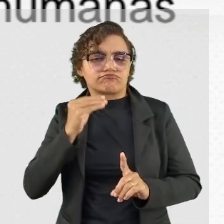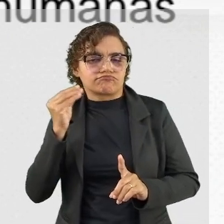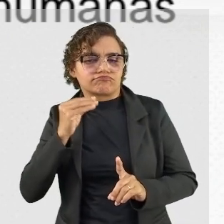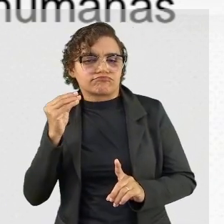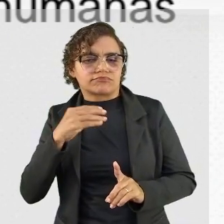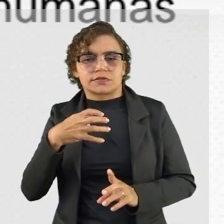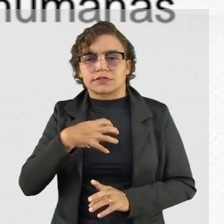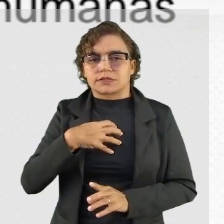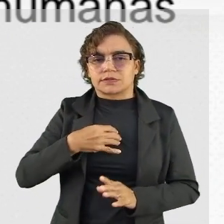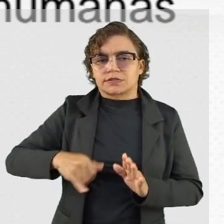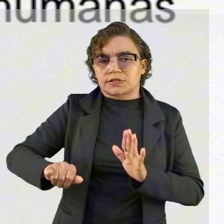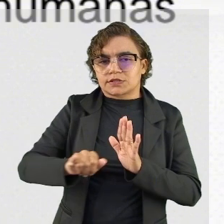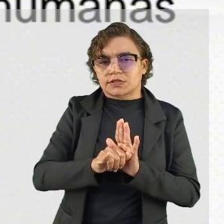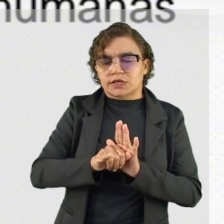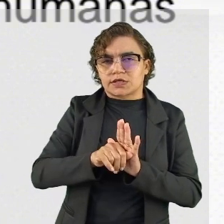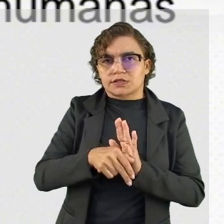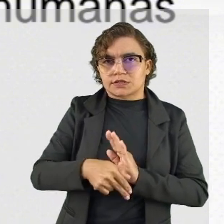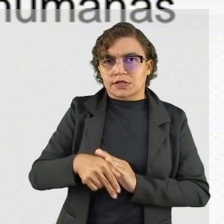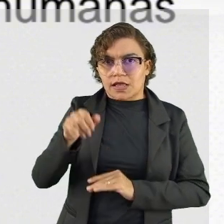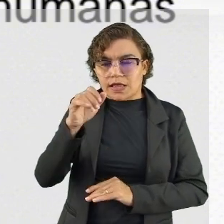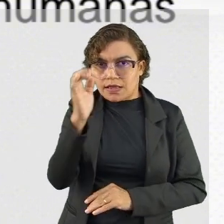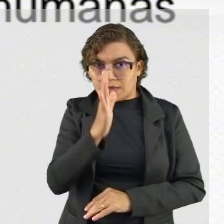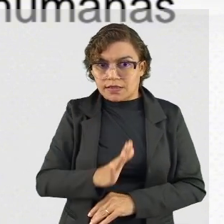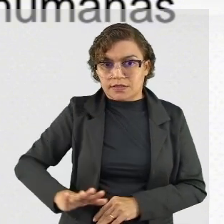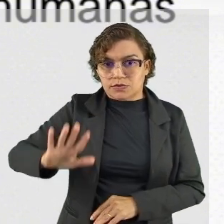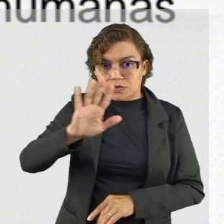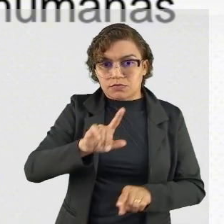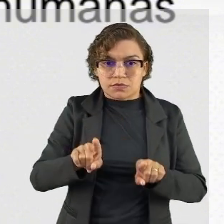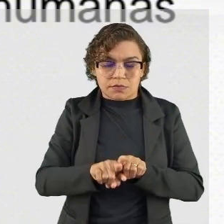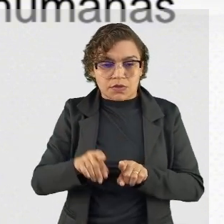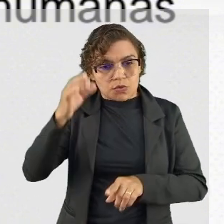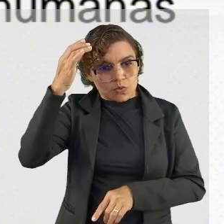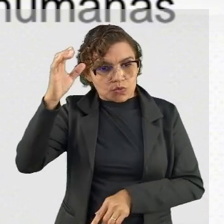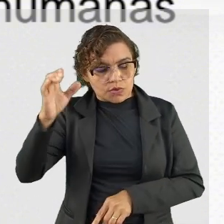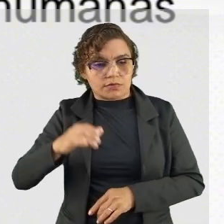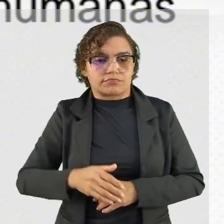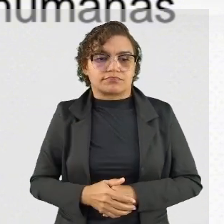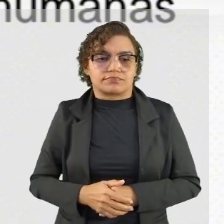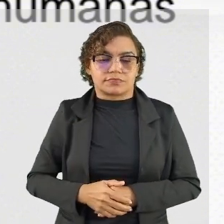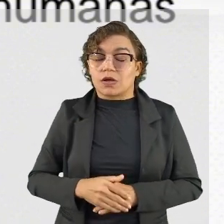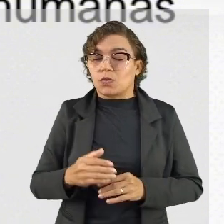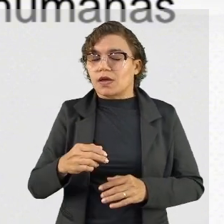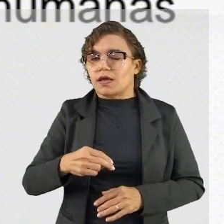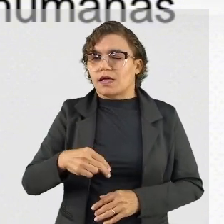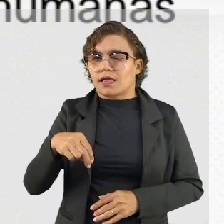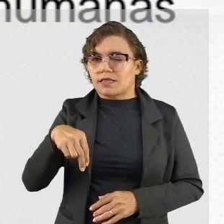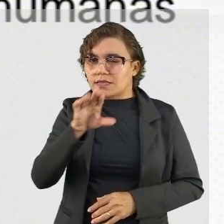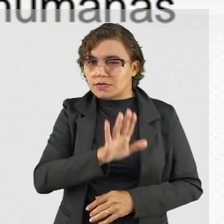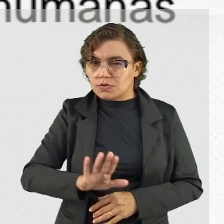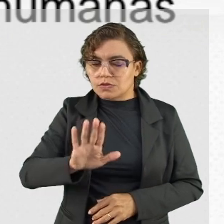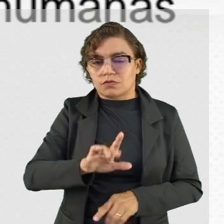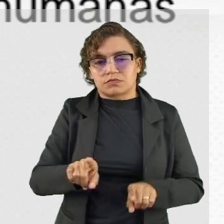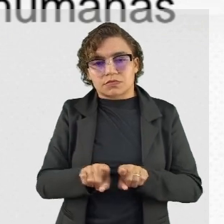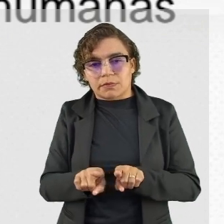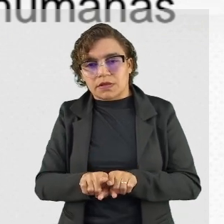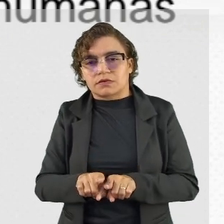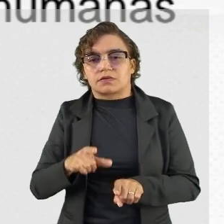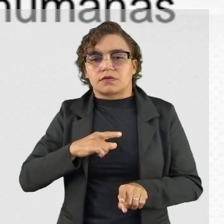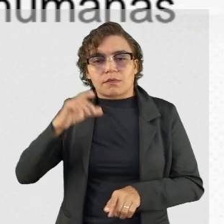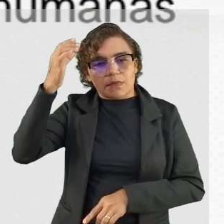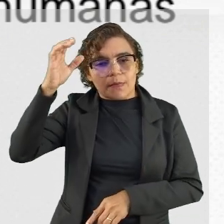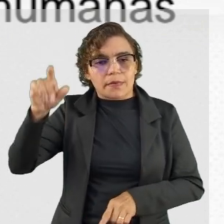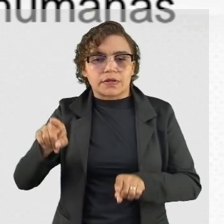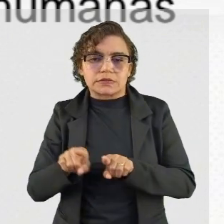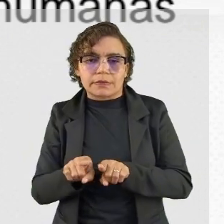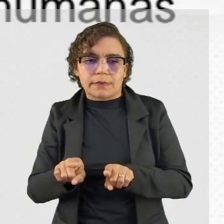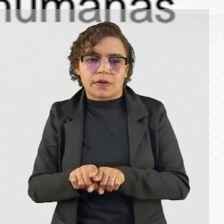de identidade nacional e cultural, os quais contribuíram para o fim das monarquias